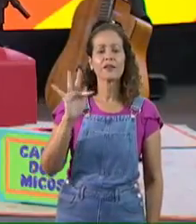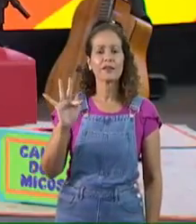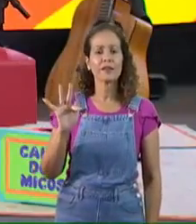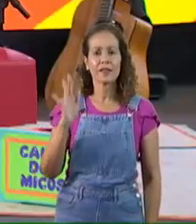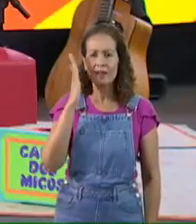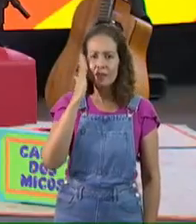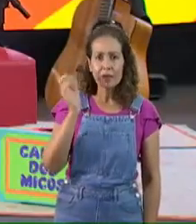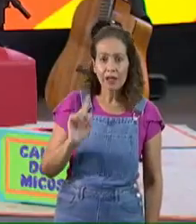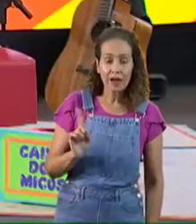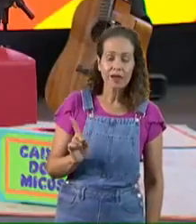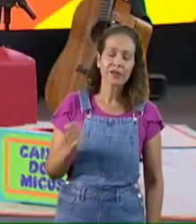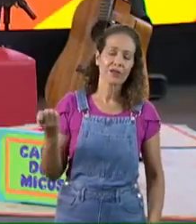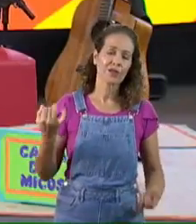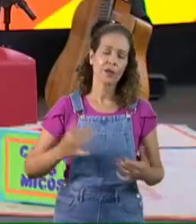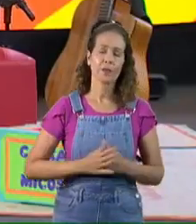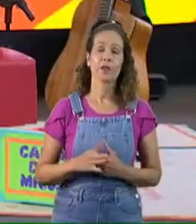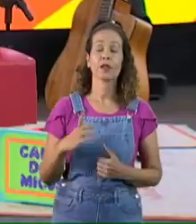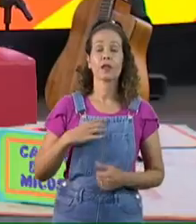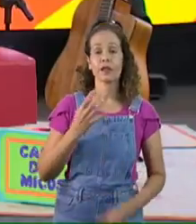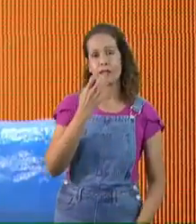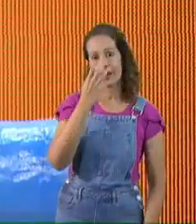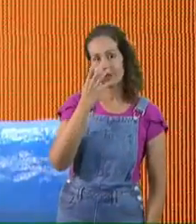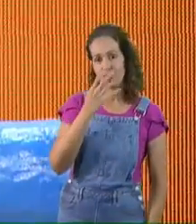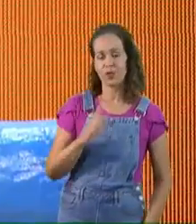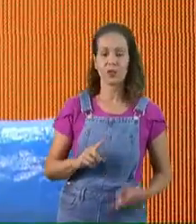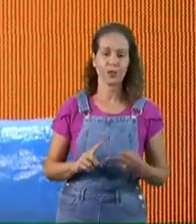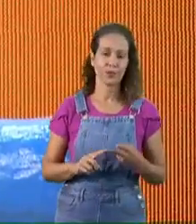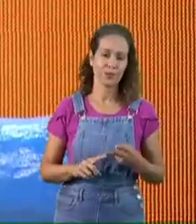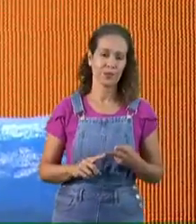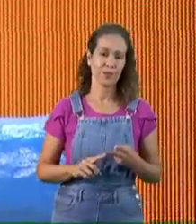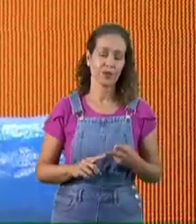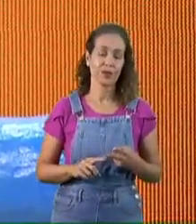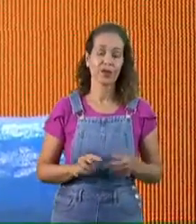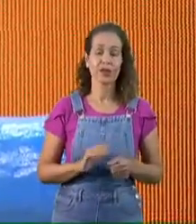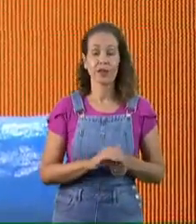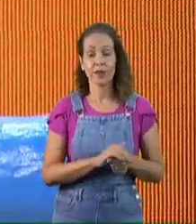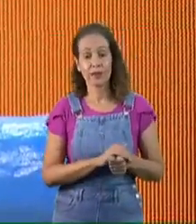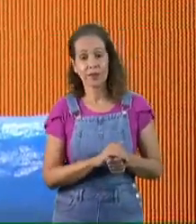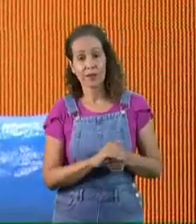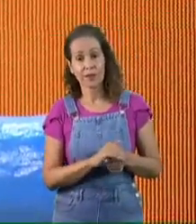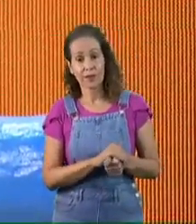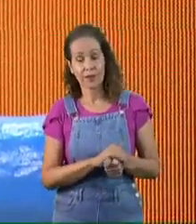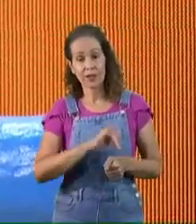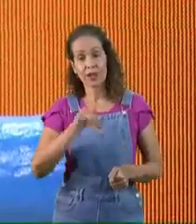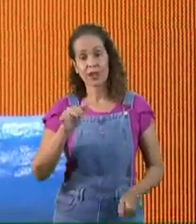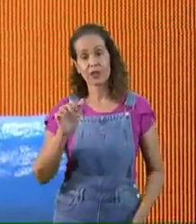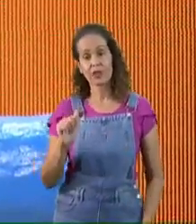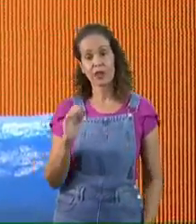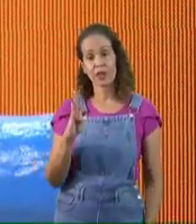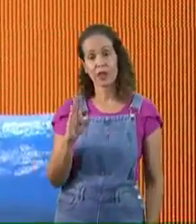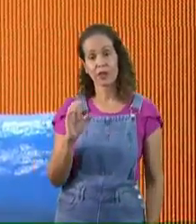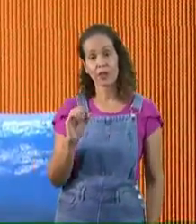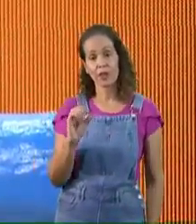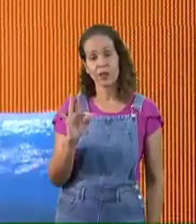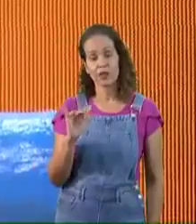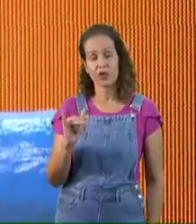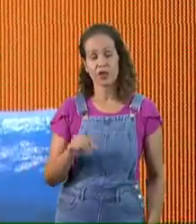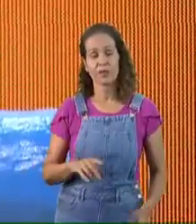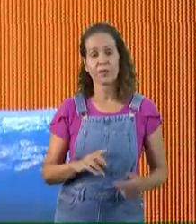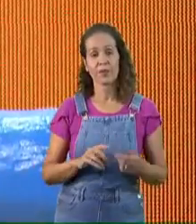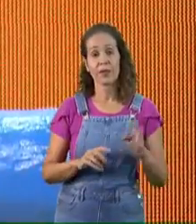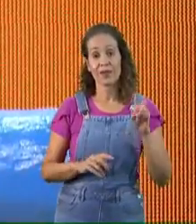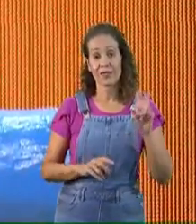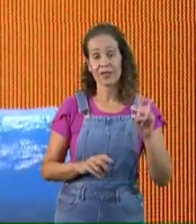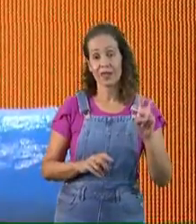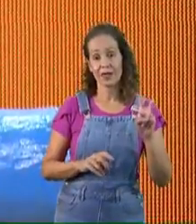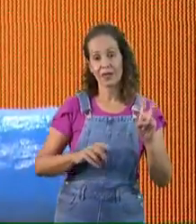contar? Ó, eu tenho cachorro, eu tenho jabuti, eu tenho 4, 5 galinhas, eu tenho 3